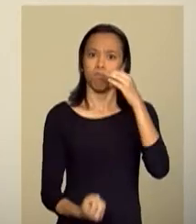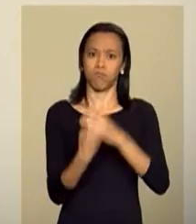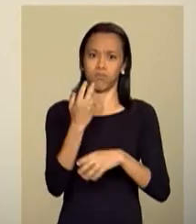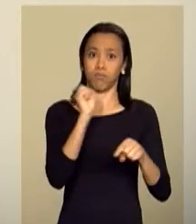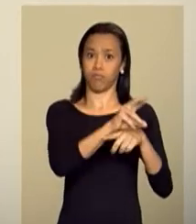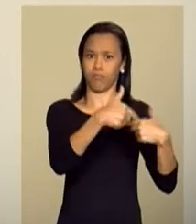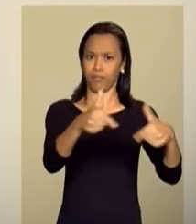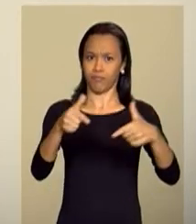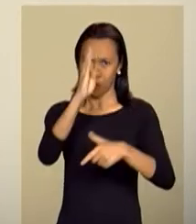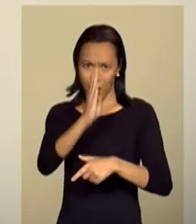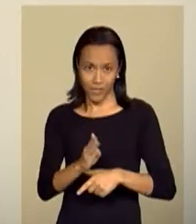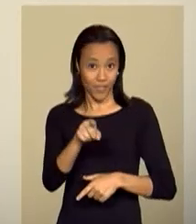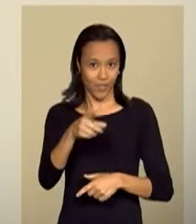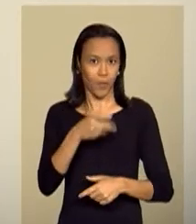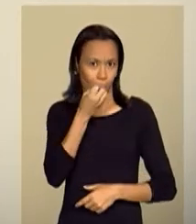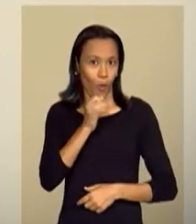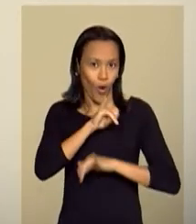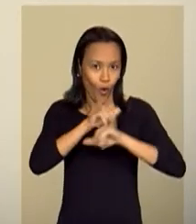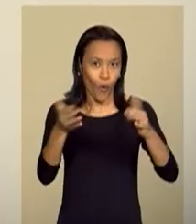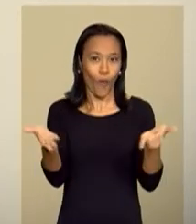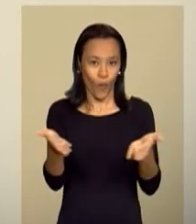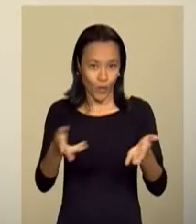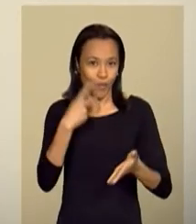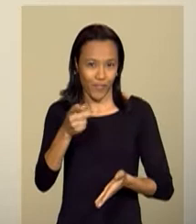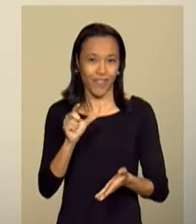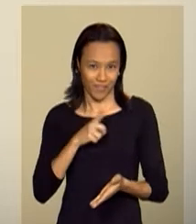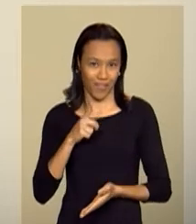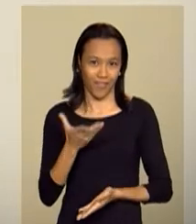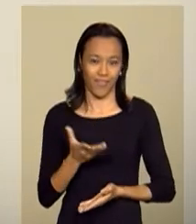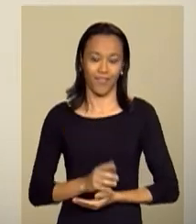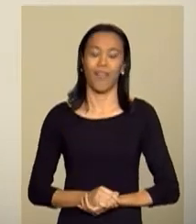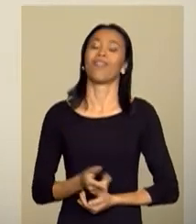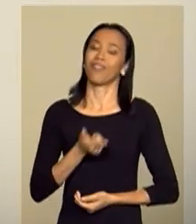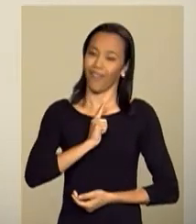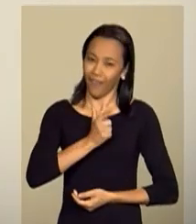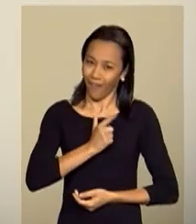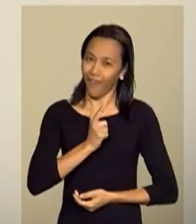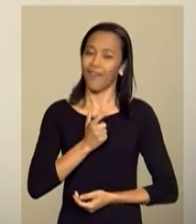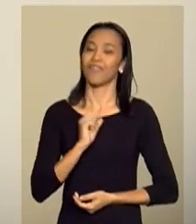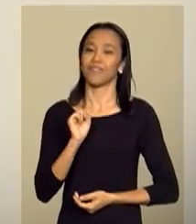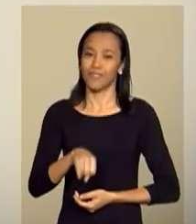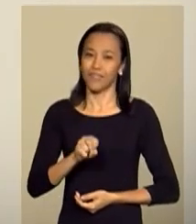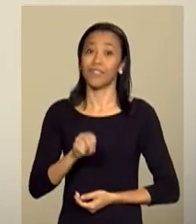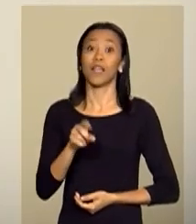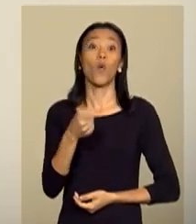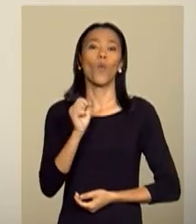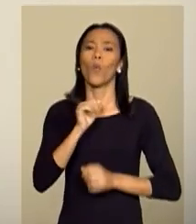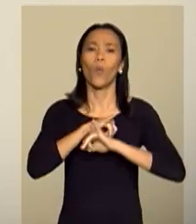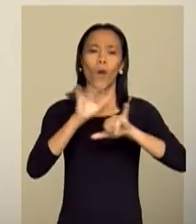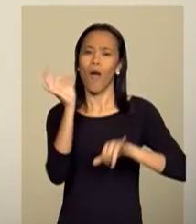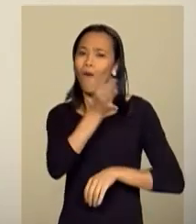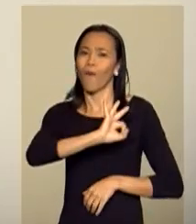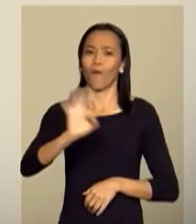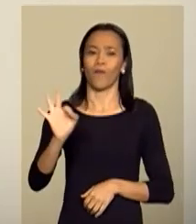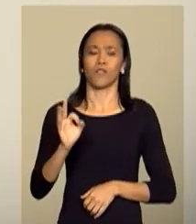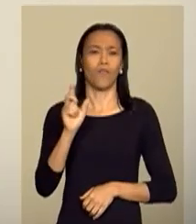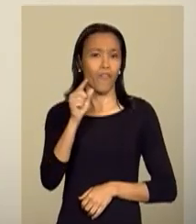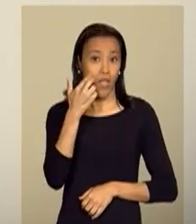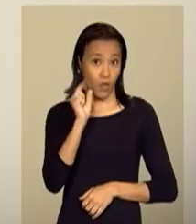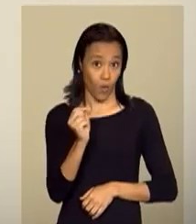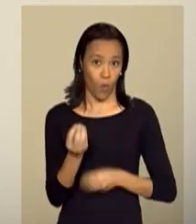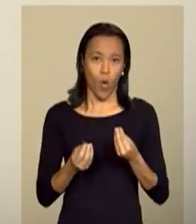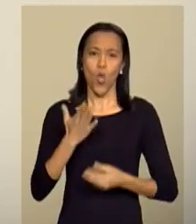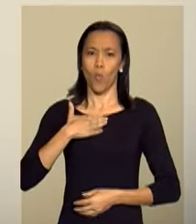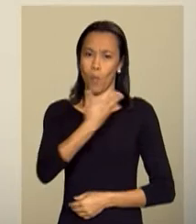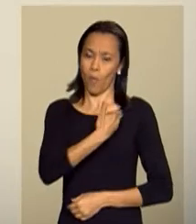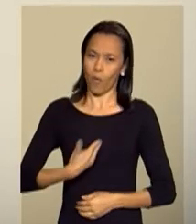emprego no Brasil a senhora tem uma boa notícia para contar pra gente não é mesmo Tenho sim Luciano e a notícia é ótima veja só